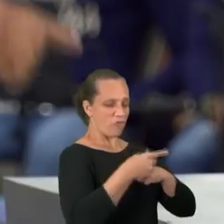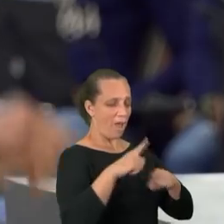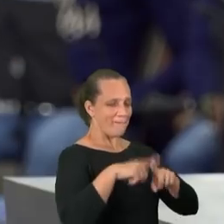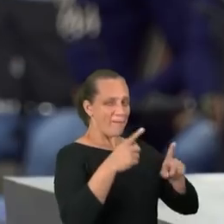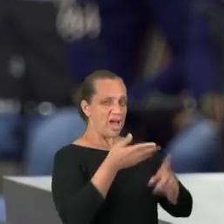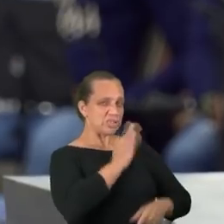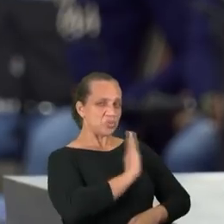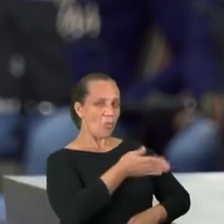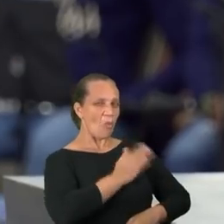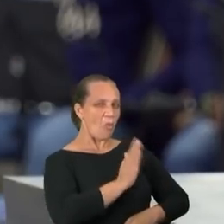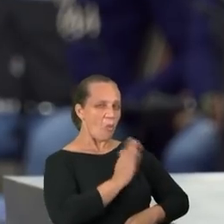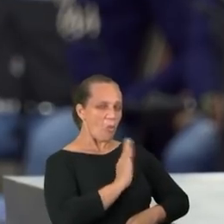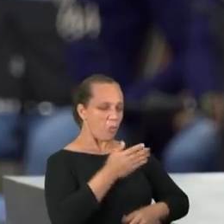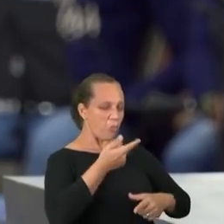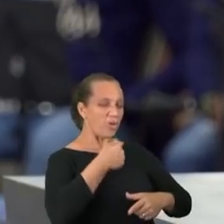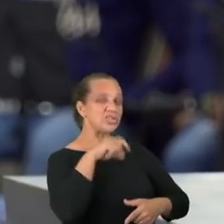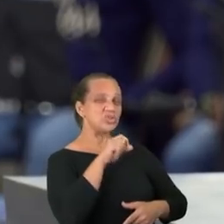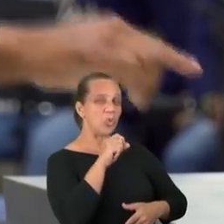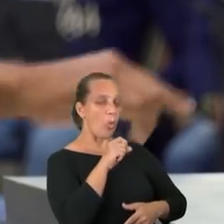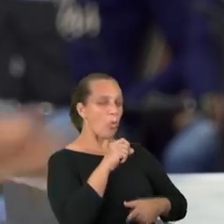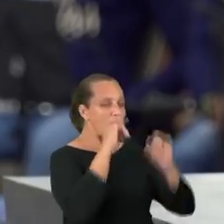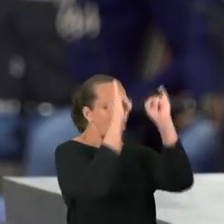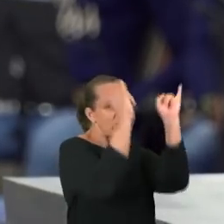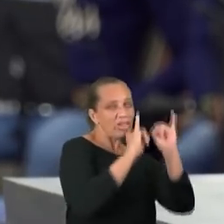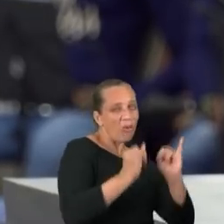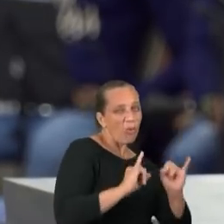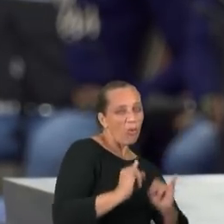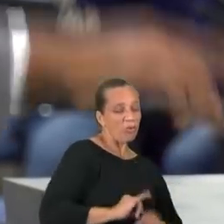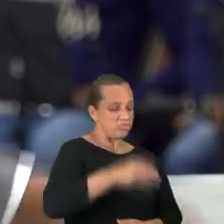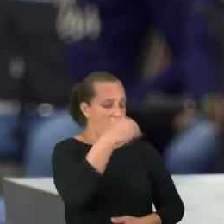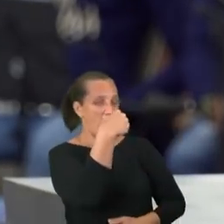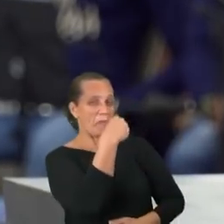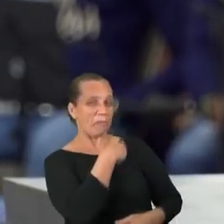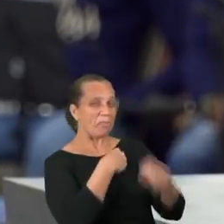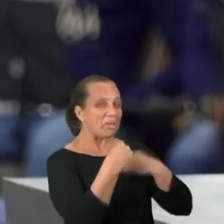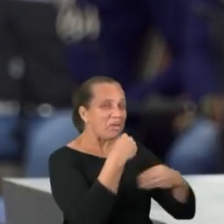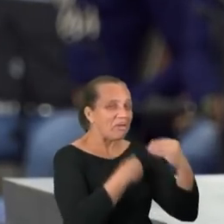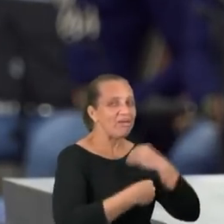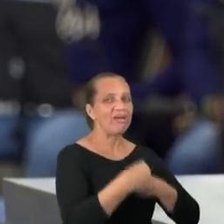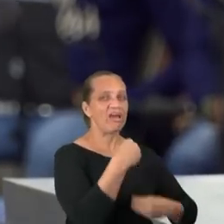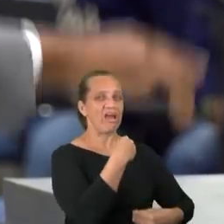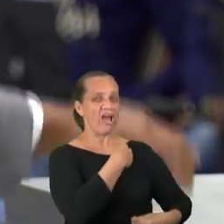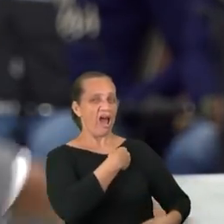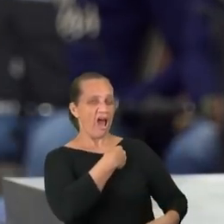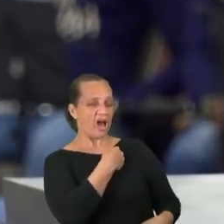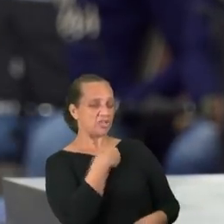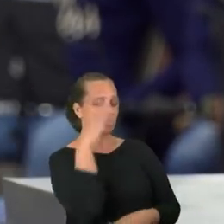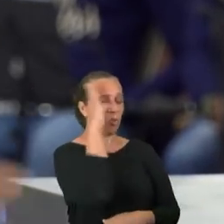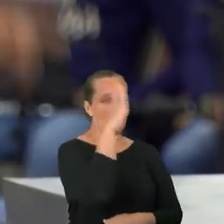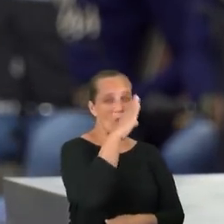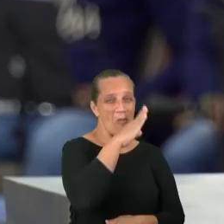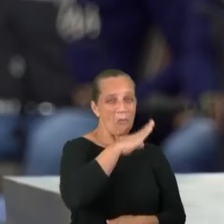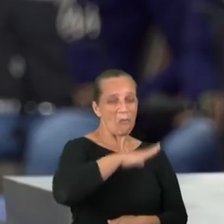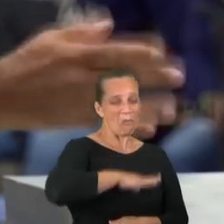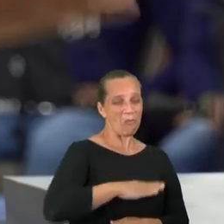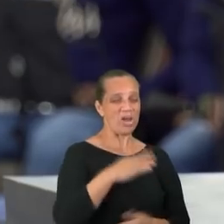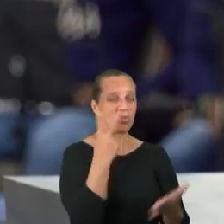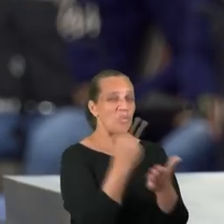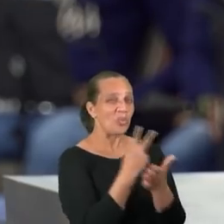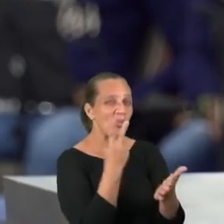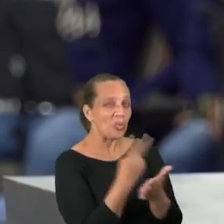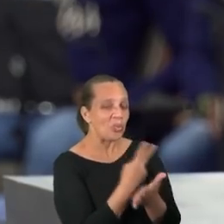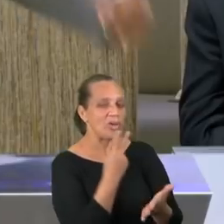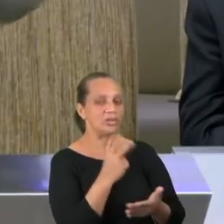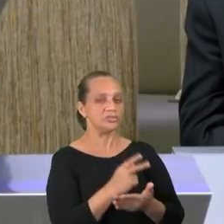do coração de vocês está a idolatria, está o pecado, está a devassidão, está a